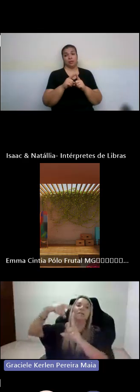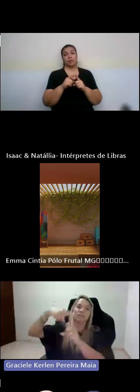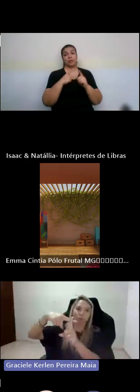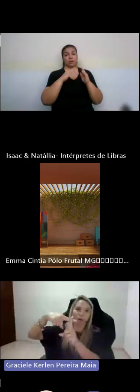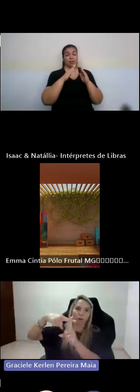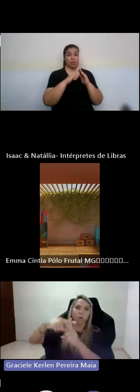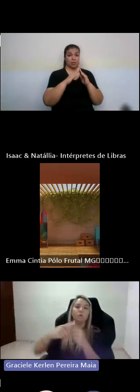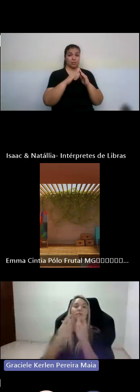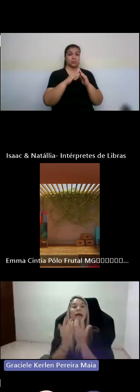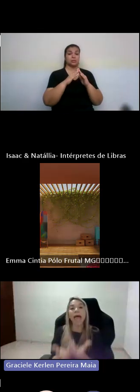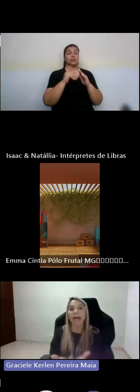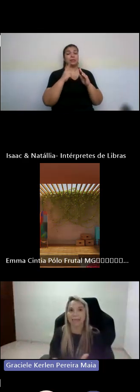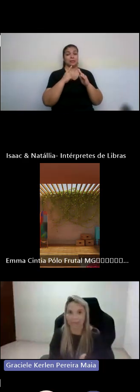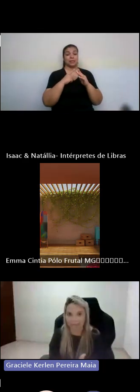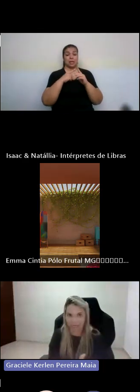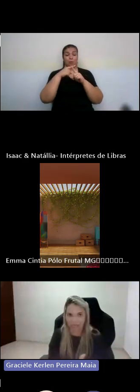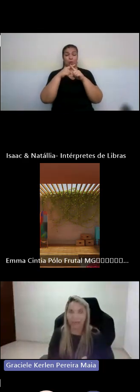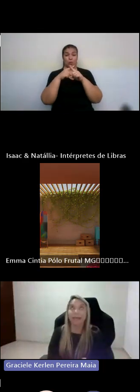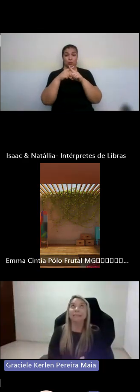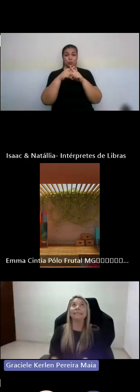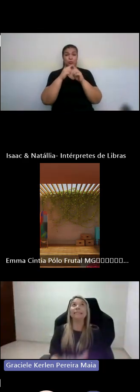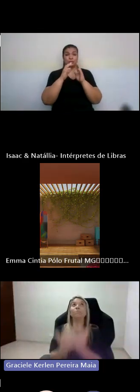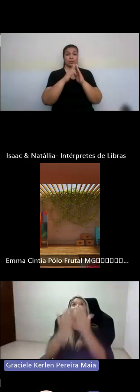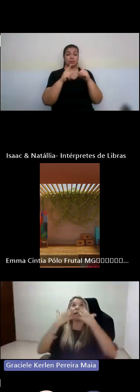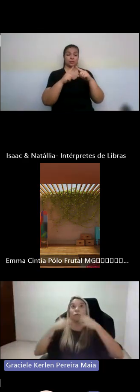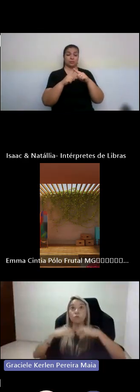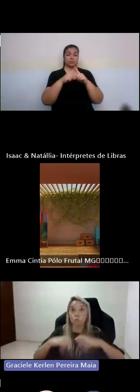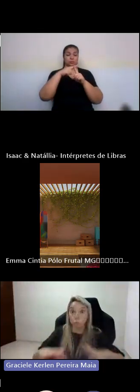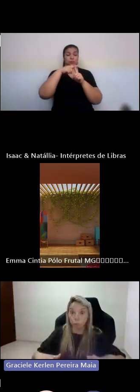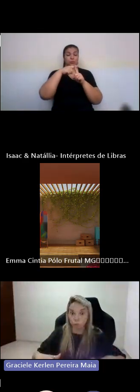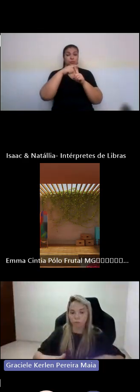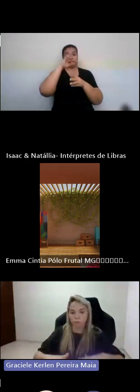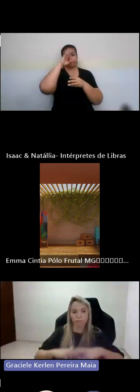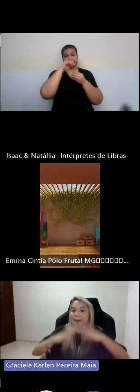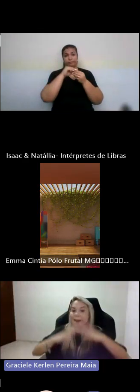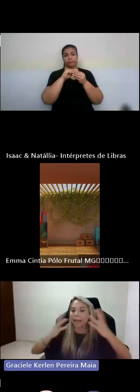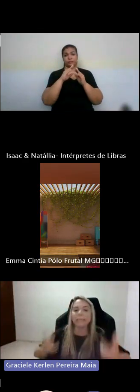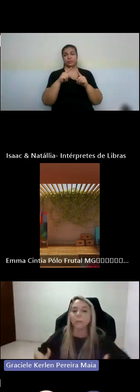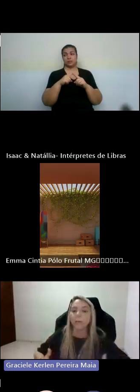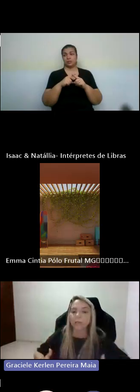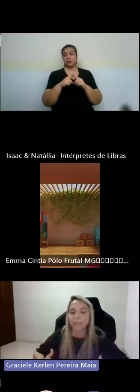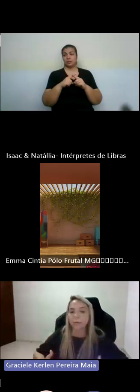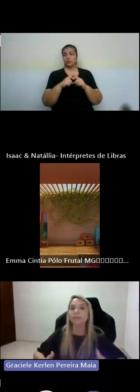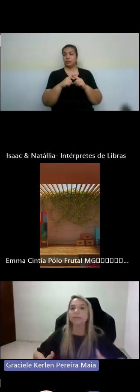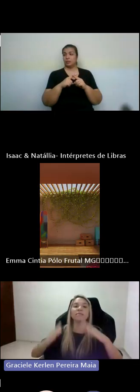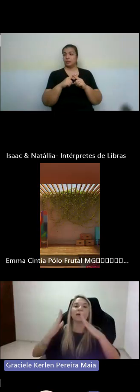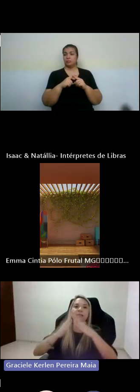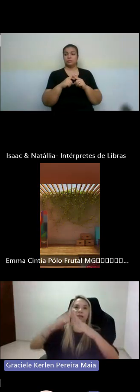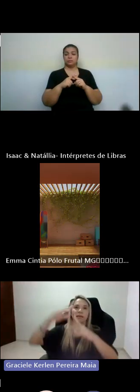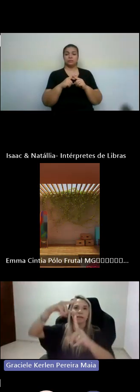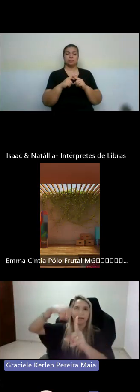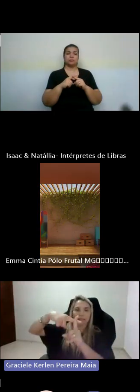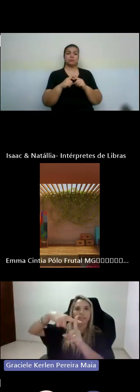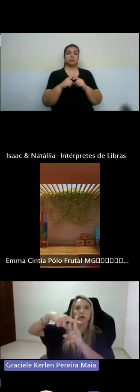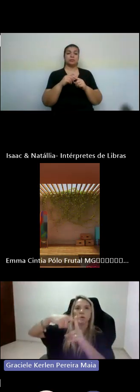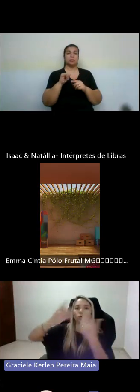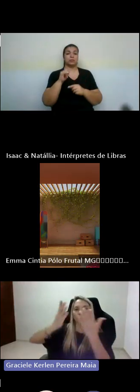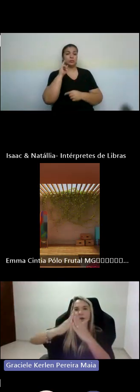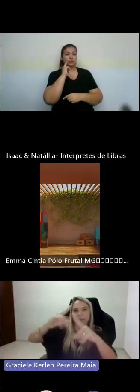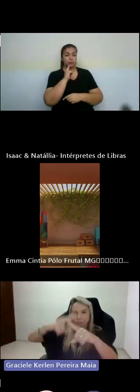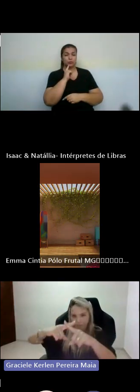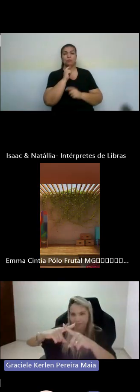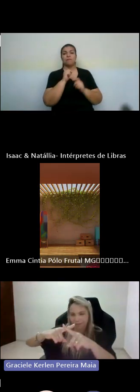casa que tem uma cruz é a igreja. Para os surdos, para a língua em si, quando eles fazem